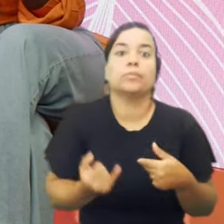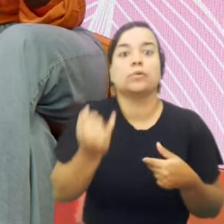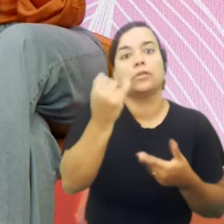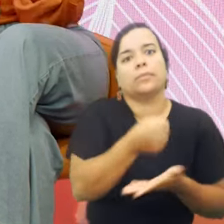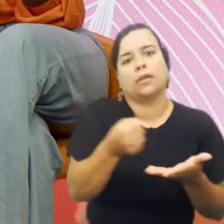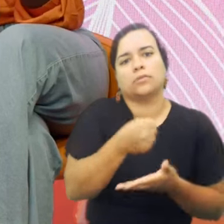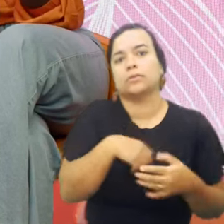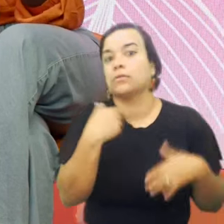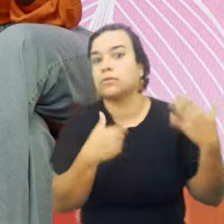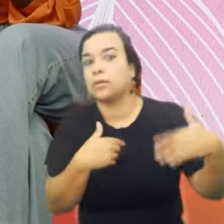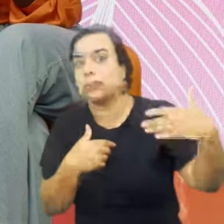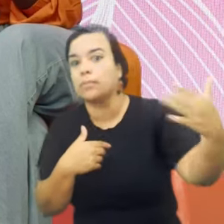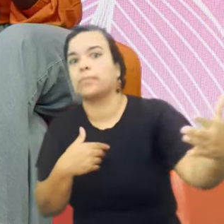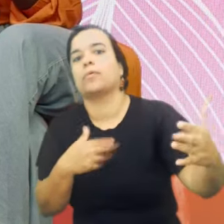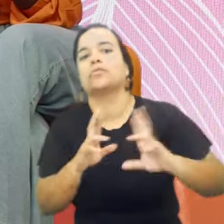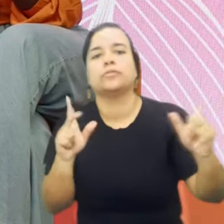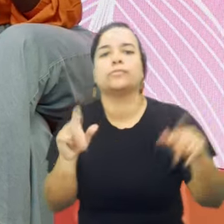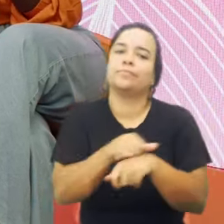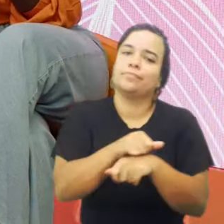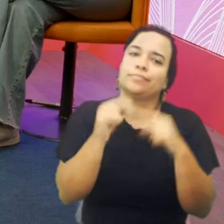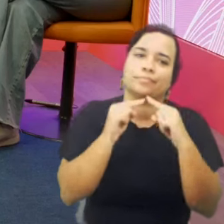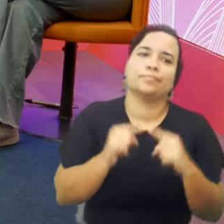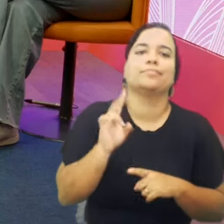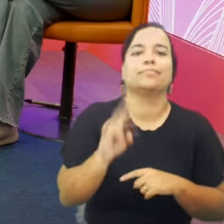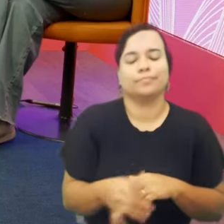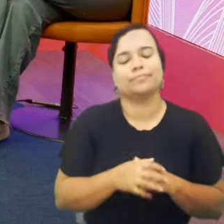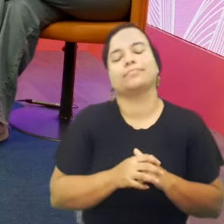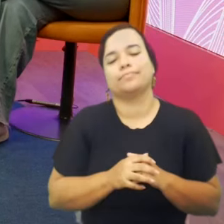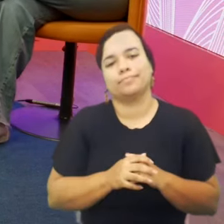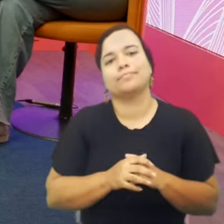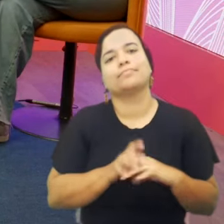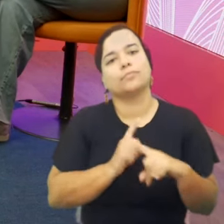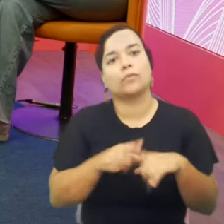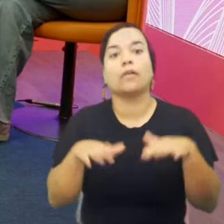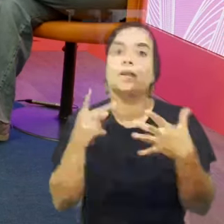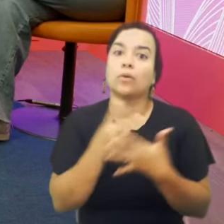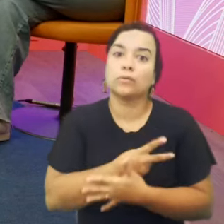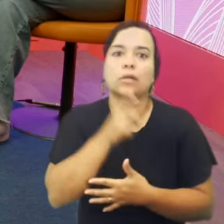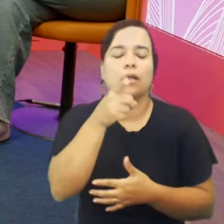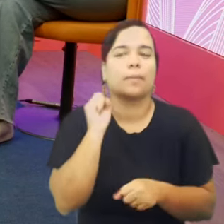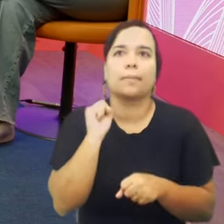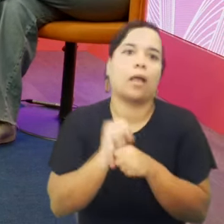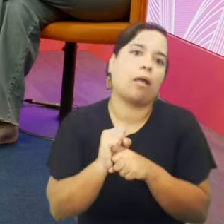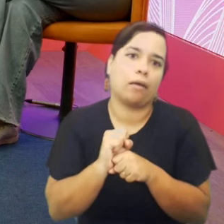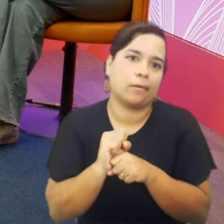que depois que faz toda a diferença. Que são mais estratégicas, né? Exatamente. Porque tem uma hora que você para